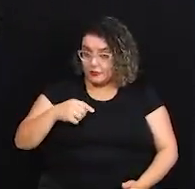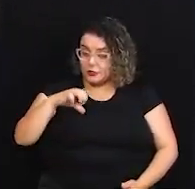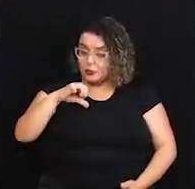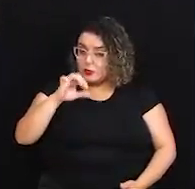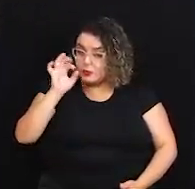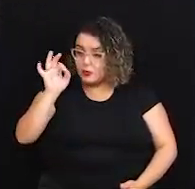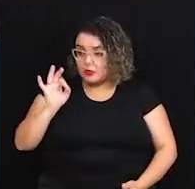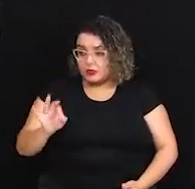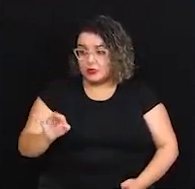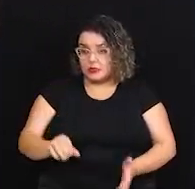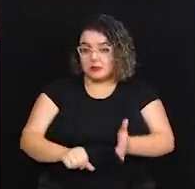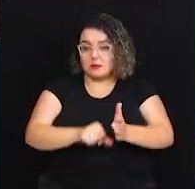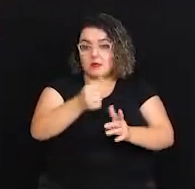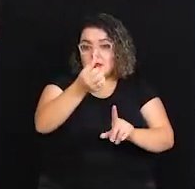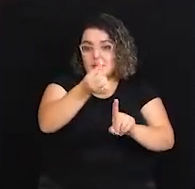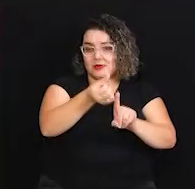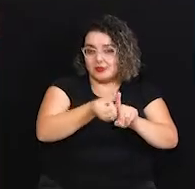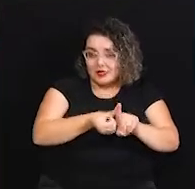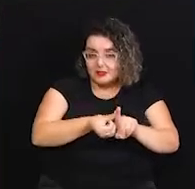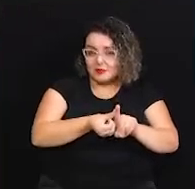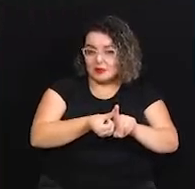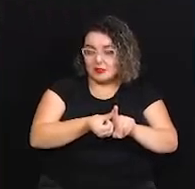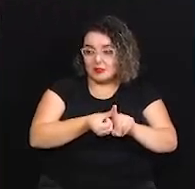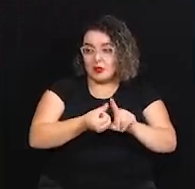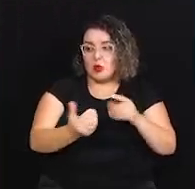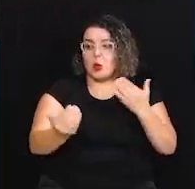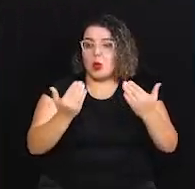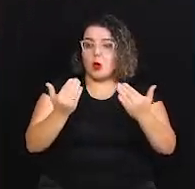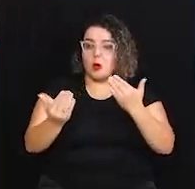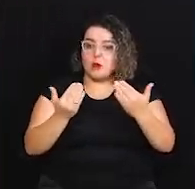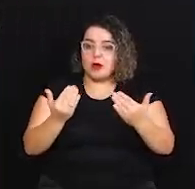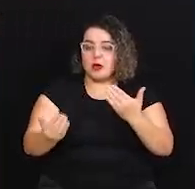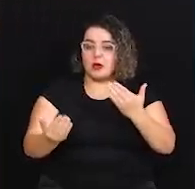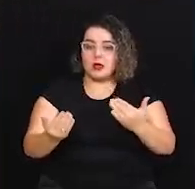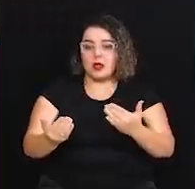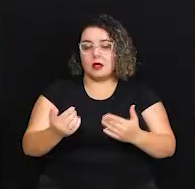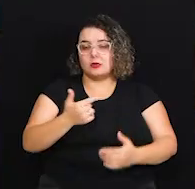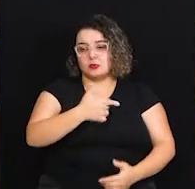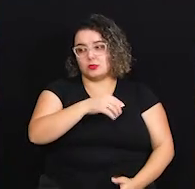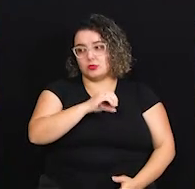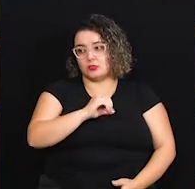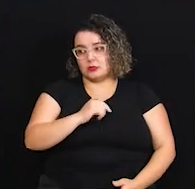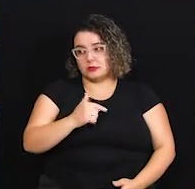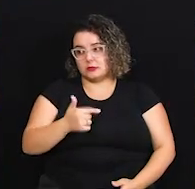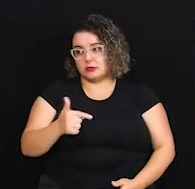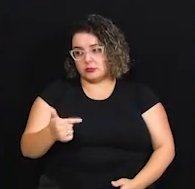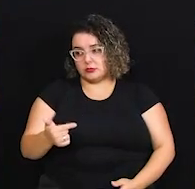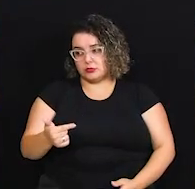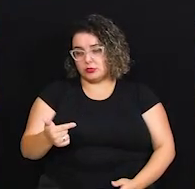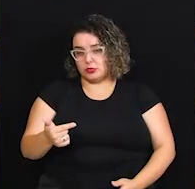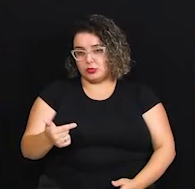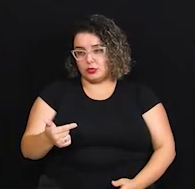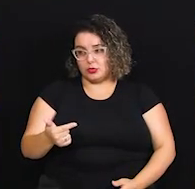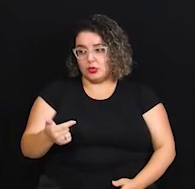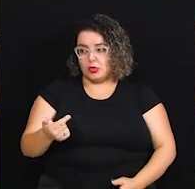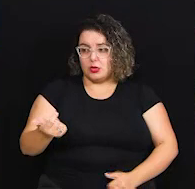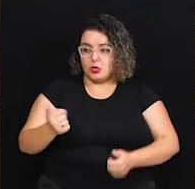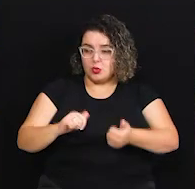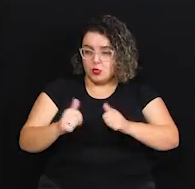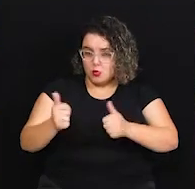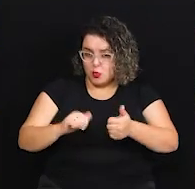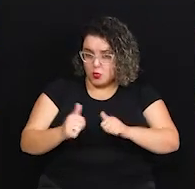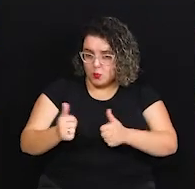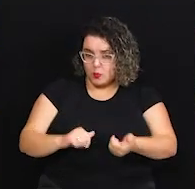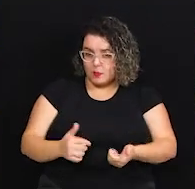40,9% neste primeiro semestre em relação ao mesmo período em 2022. E um balanço parcial da